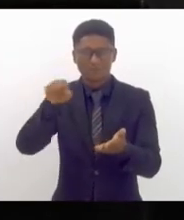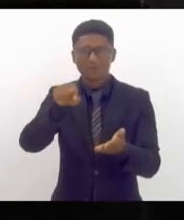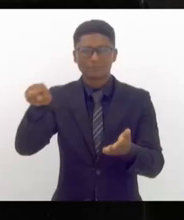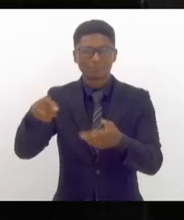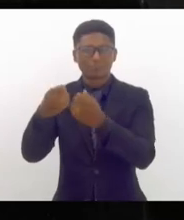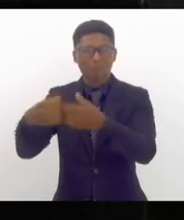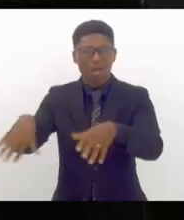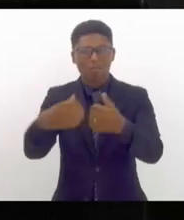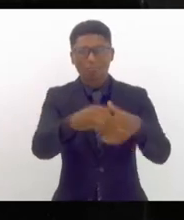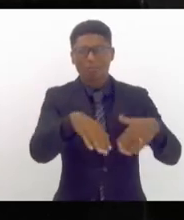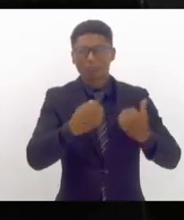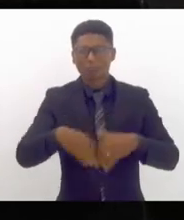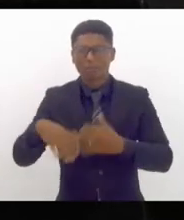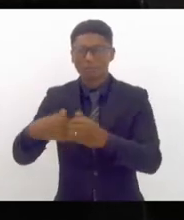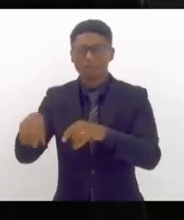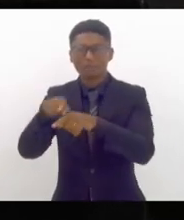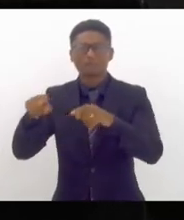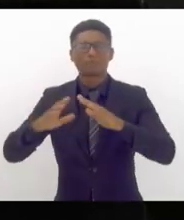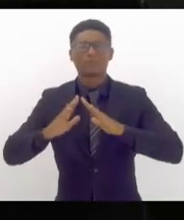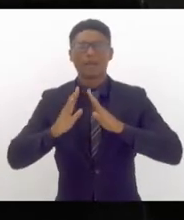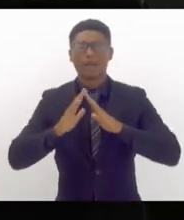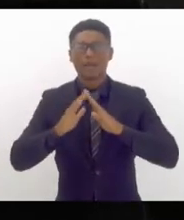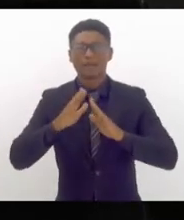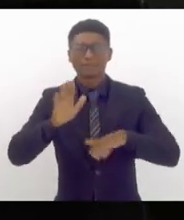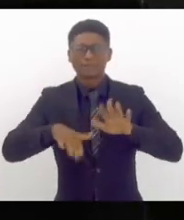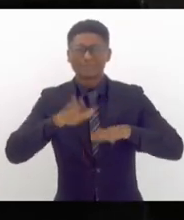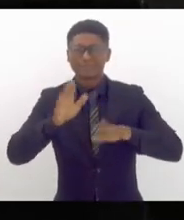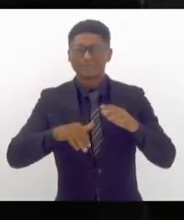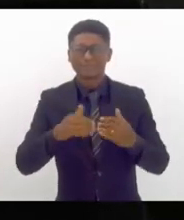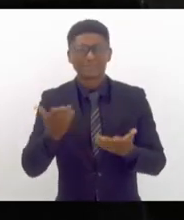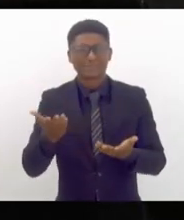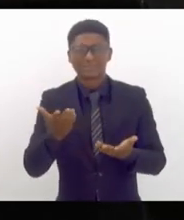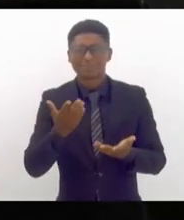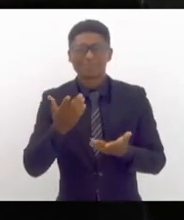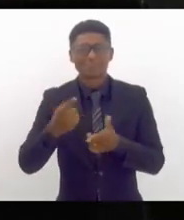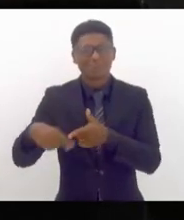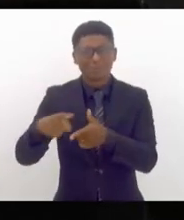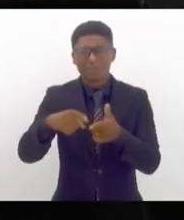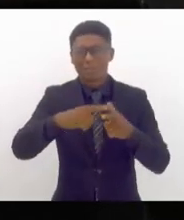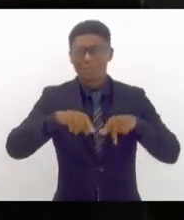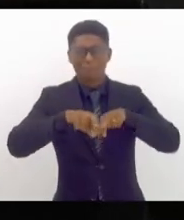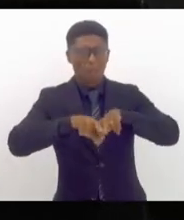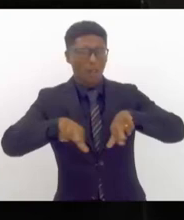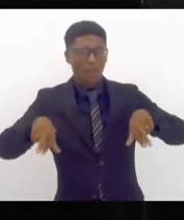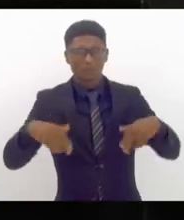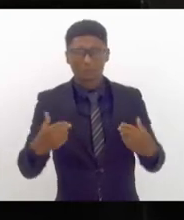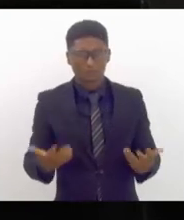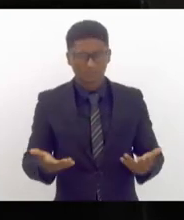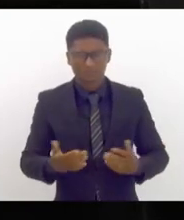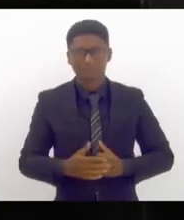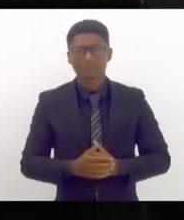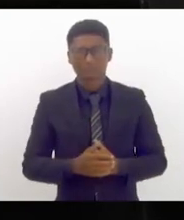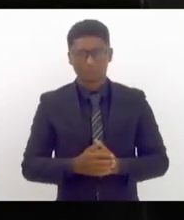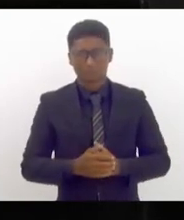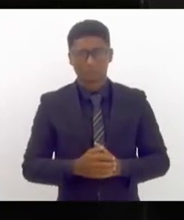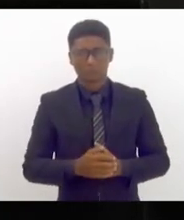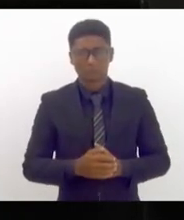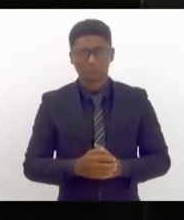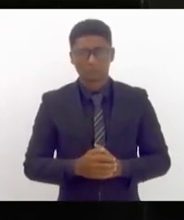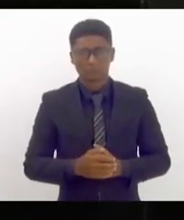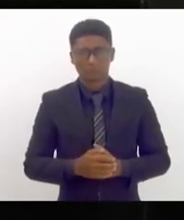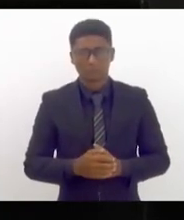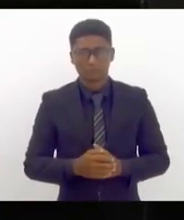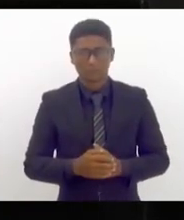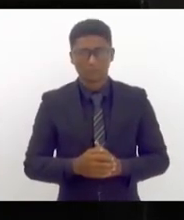muitas vezes em condições muito precárias de moradia, também sendo postas a todo e